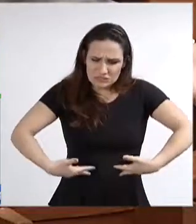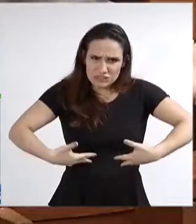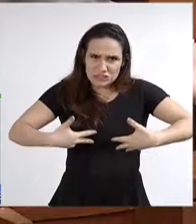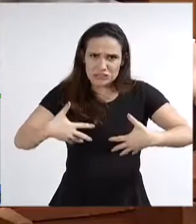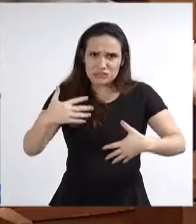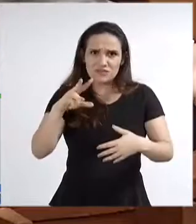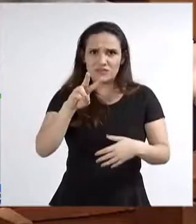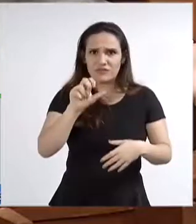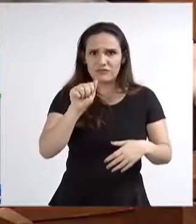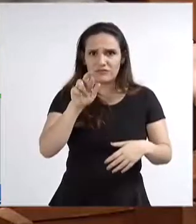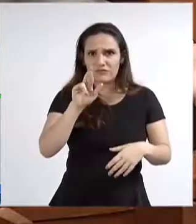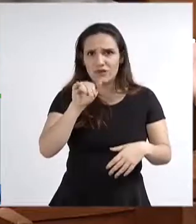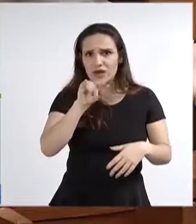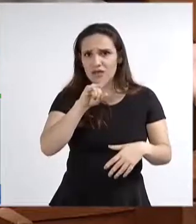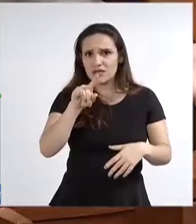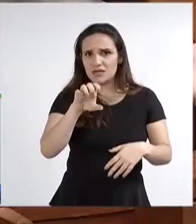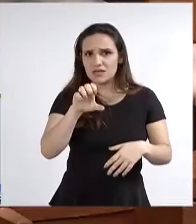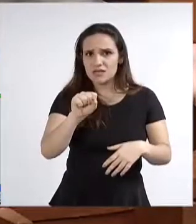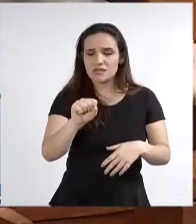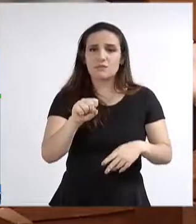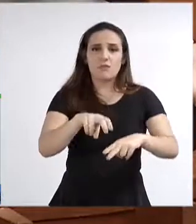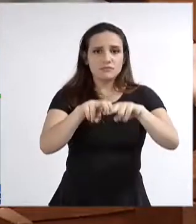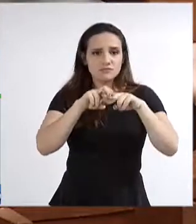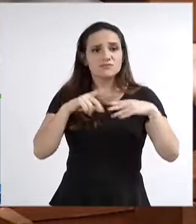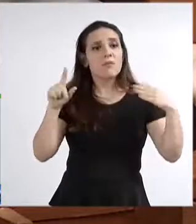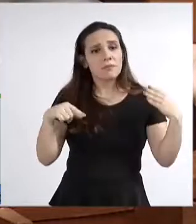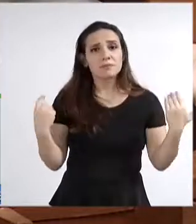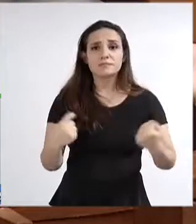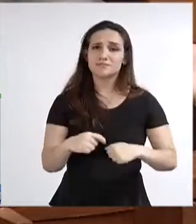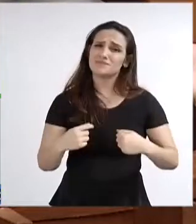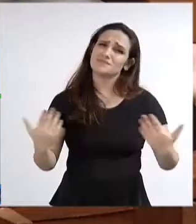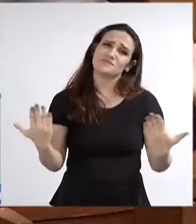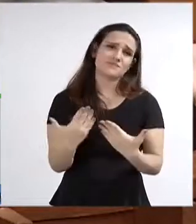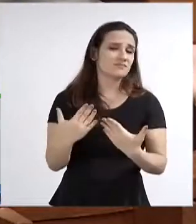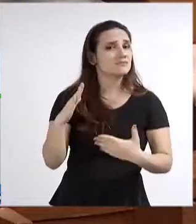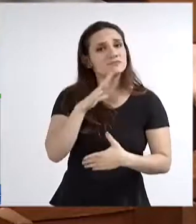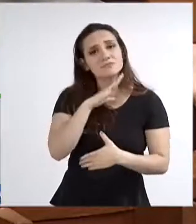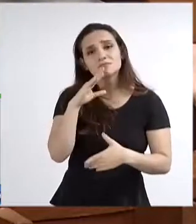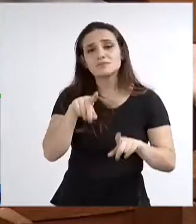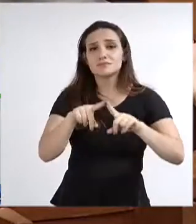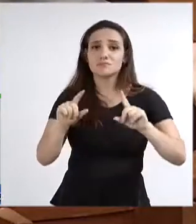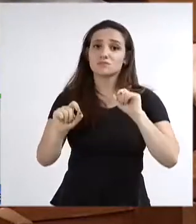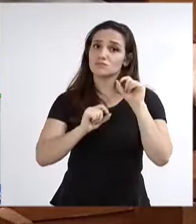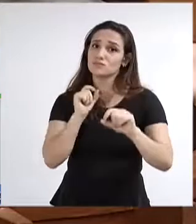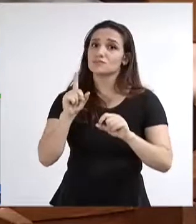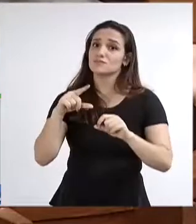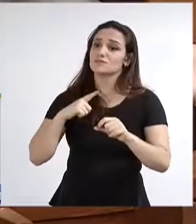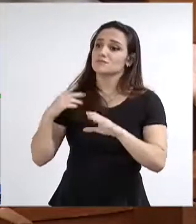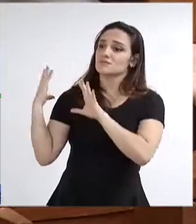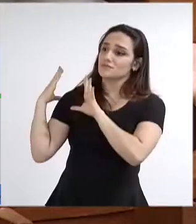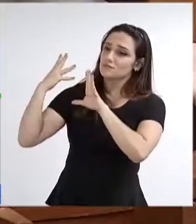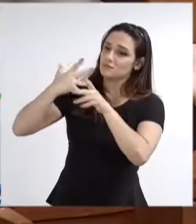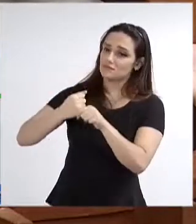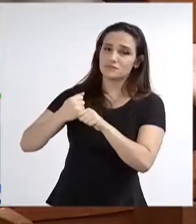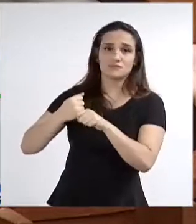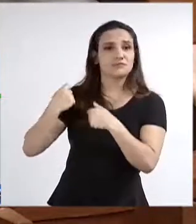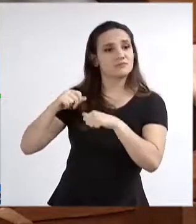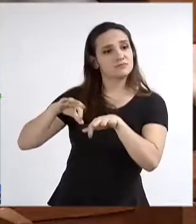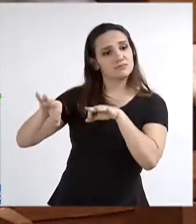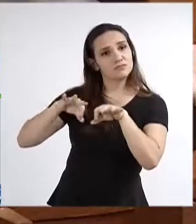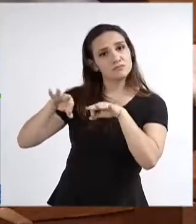as caravanas, ela é uma necessidade emergencial, mas que ela também deixa o legado nas